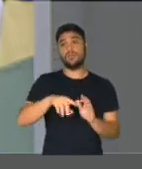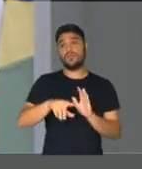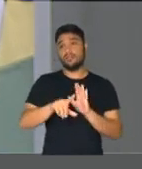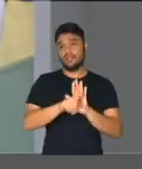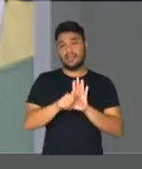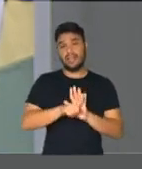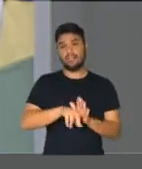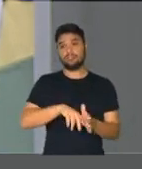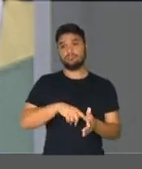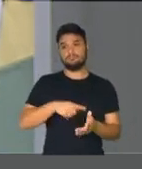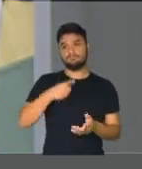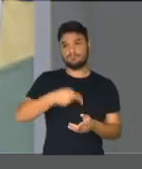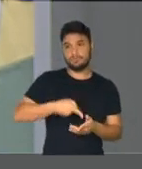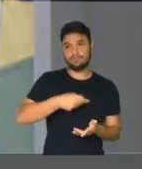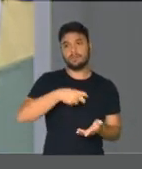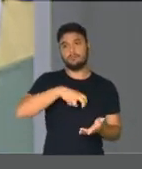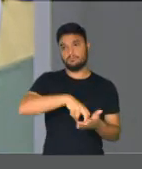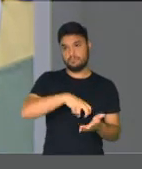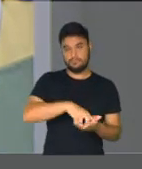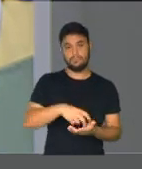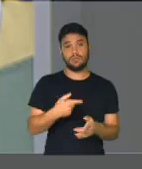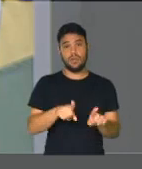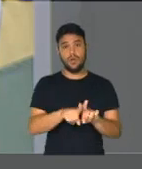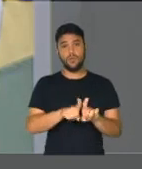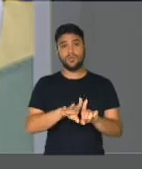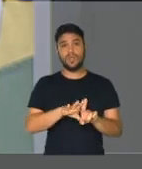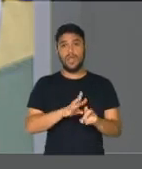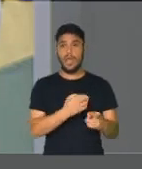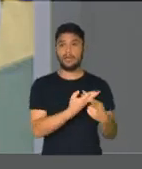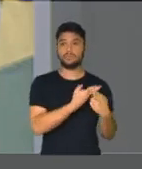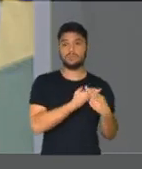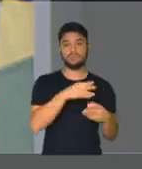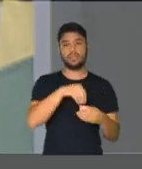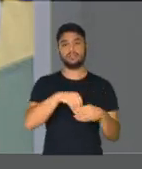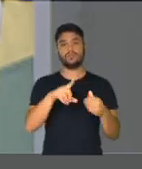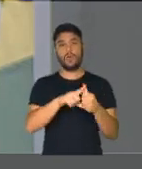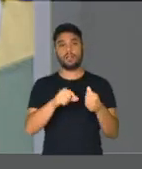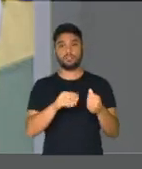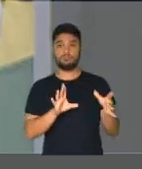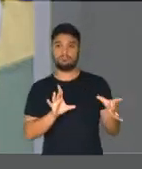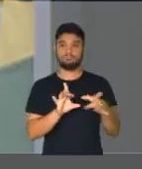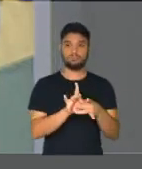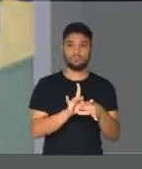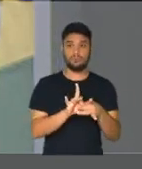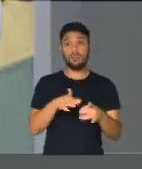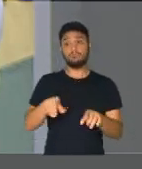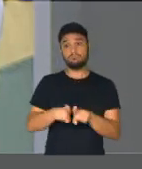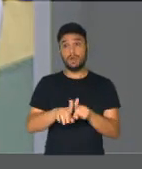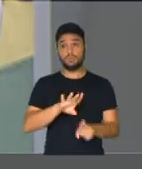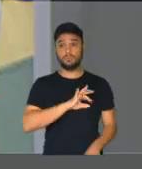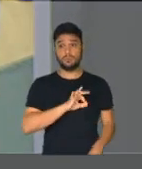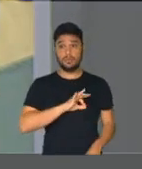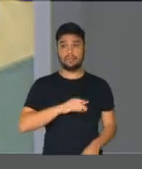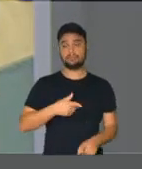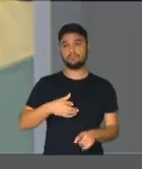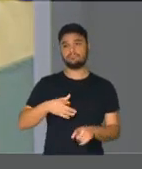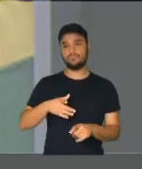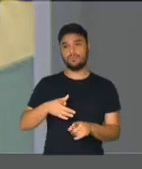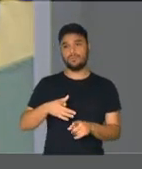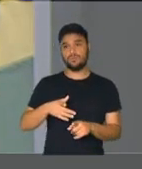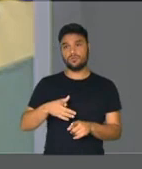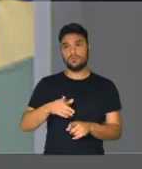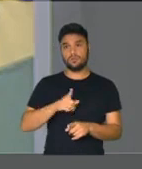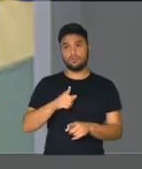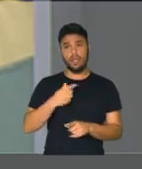Penal, cujo acompanhamento é atribuição do órgão competente, tendo apenas